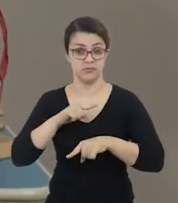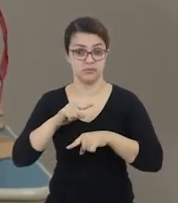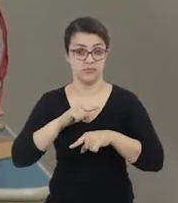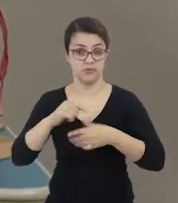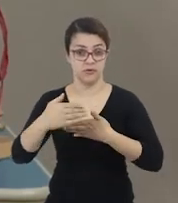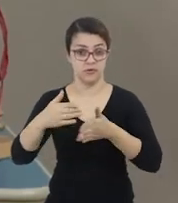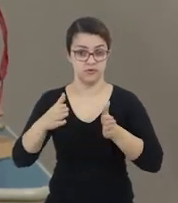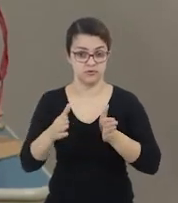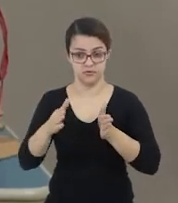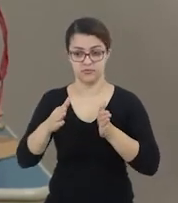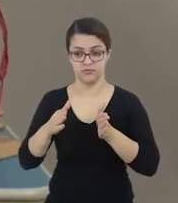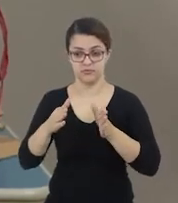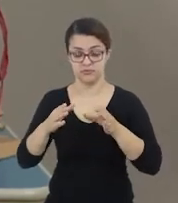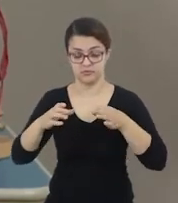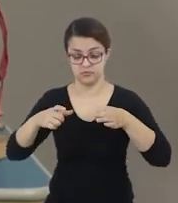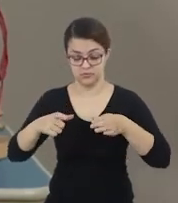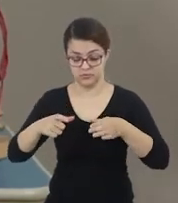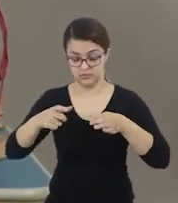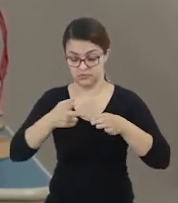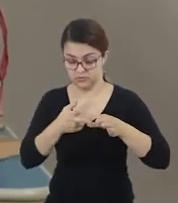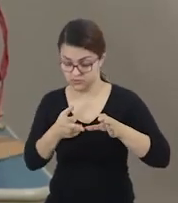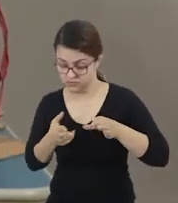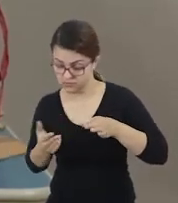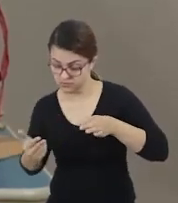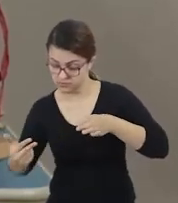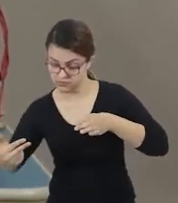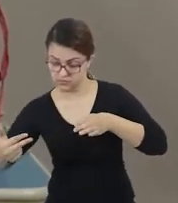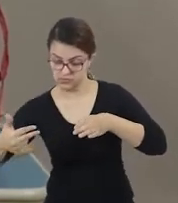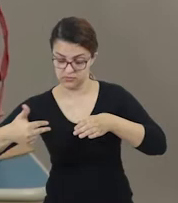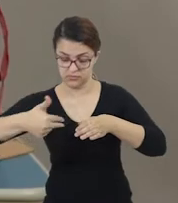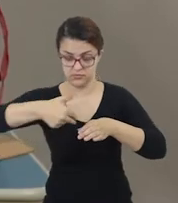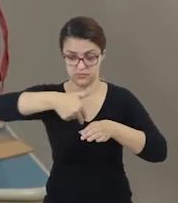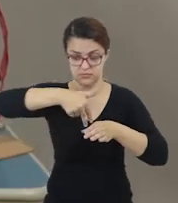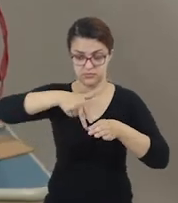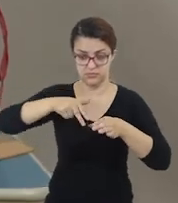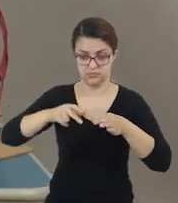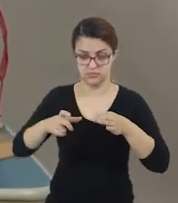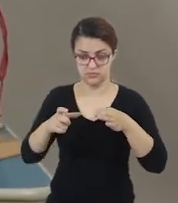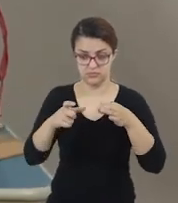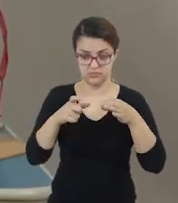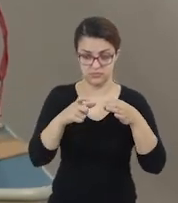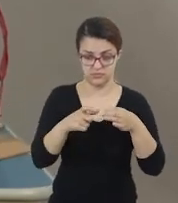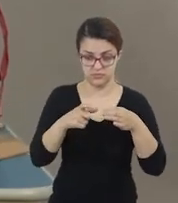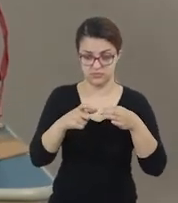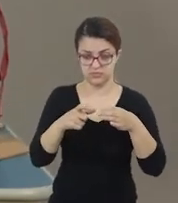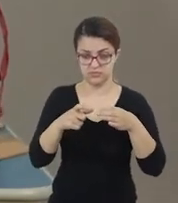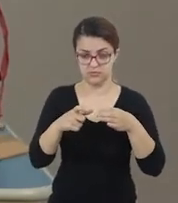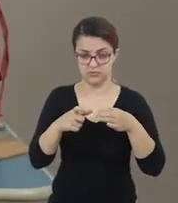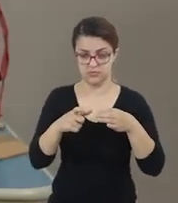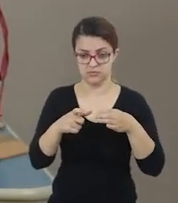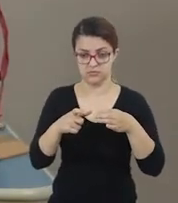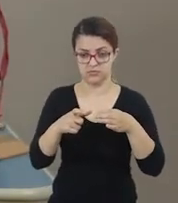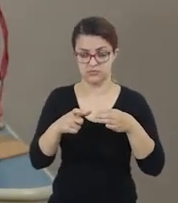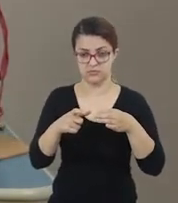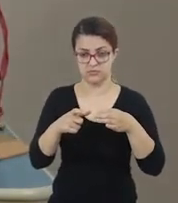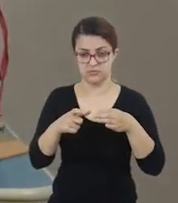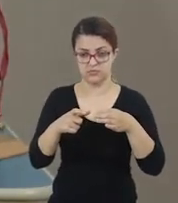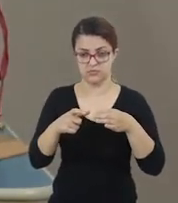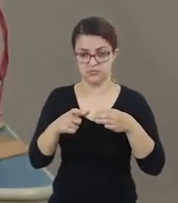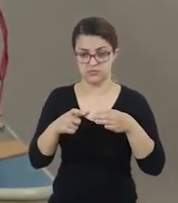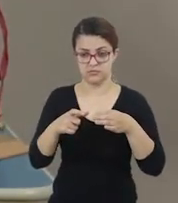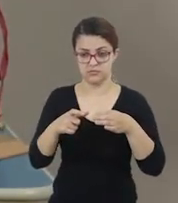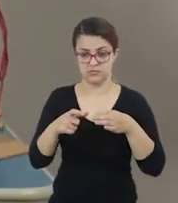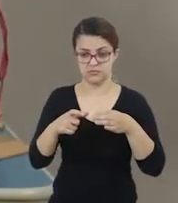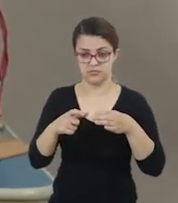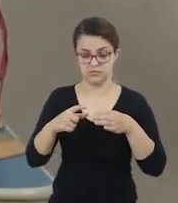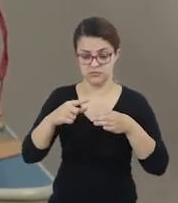tá? Nós vamos cortar um círculo. Desse círculo, nós vamos tirar uma parte, que é para fazer